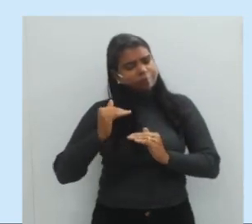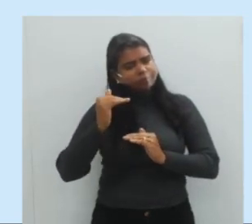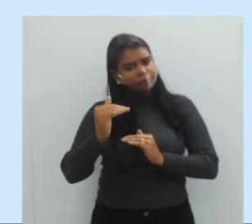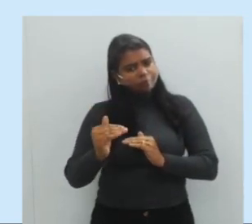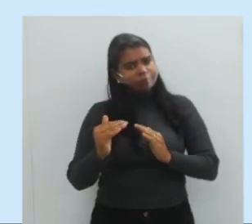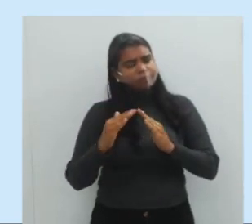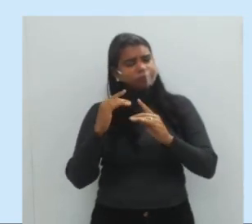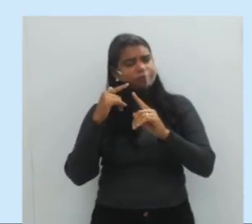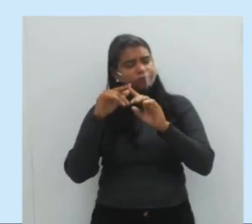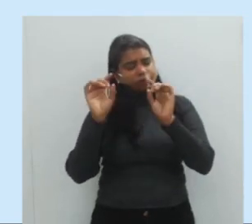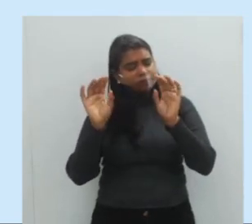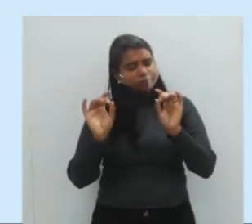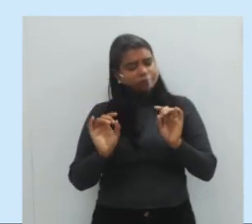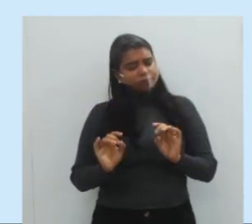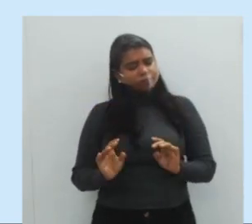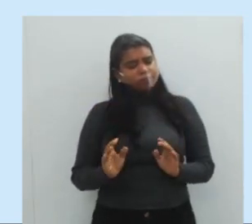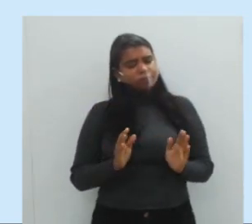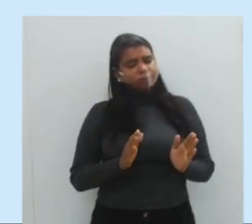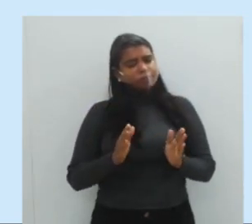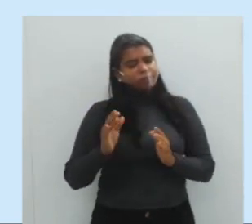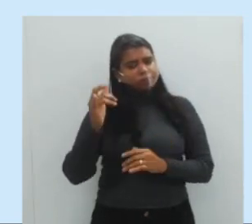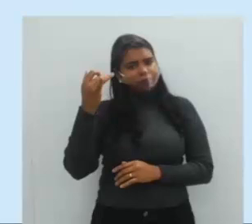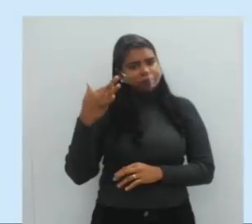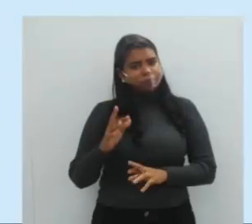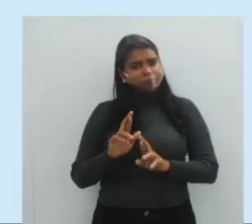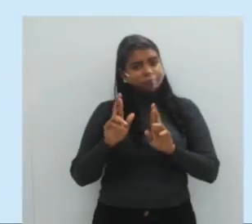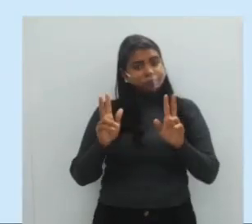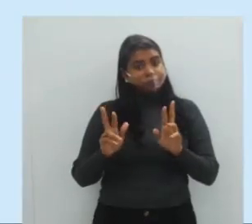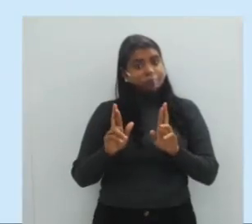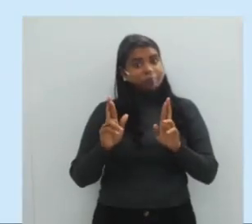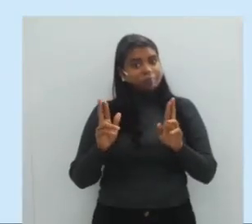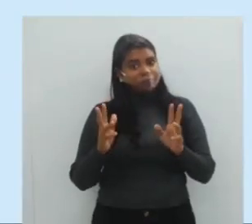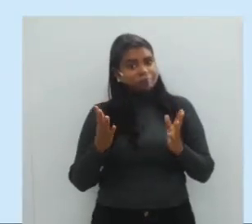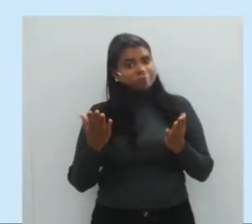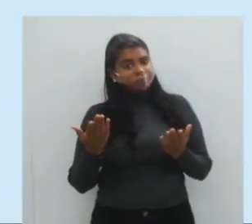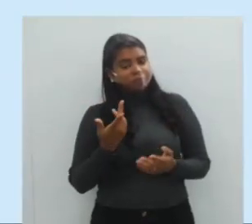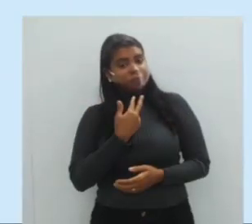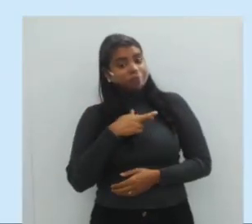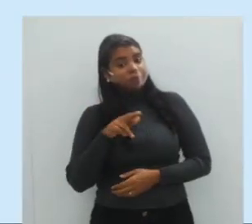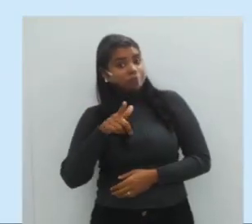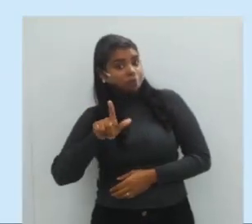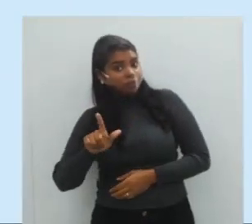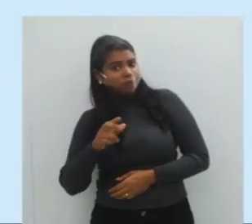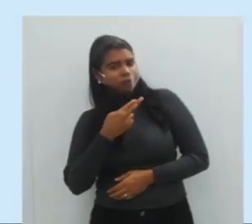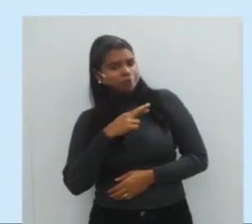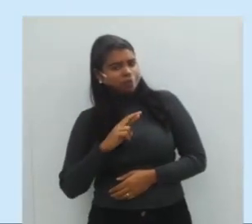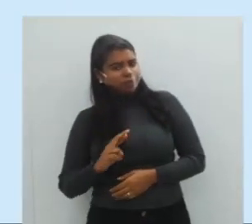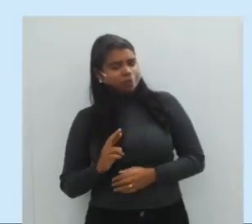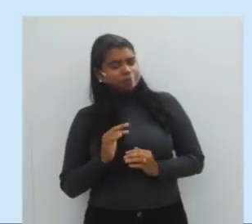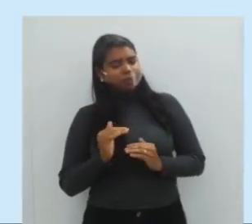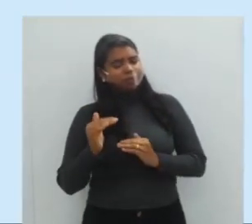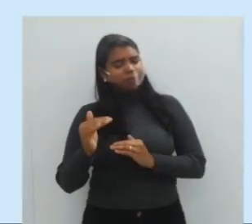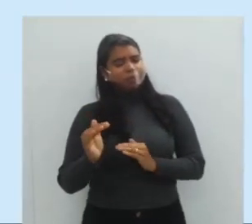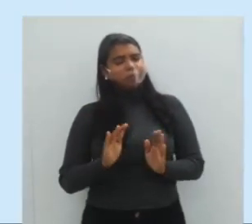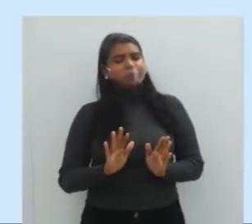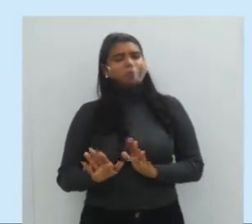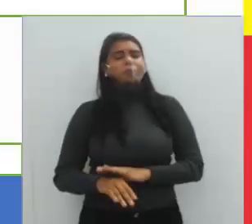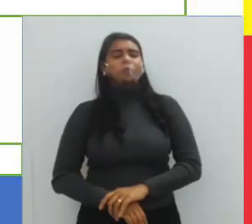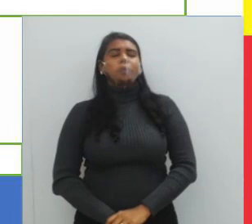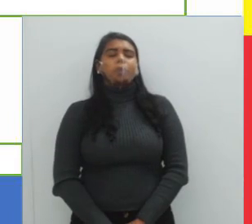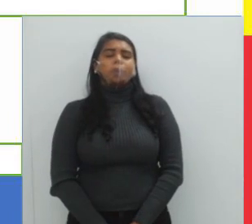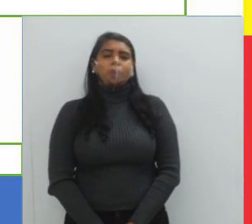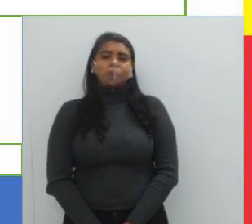seu templo específico. É o que vai diferenciar, aliás, uma religião de outra. Vamos em